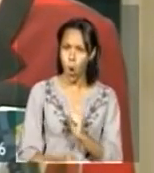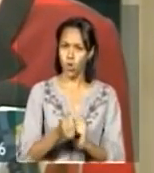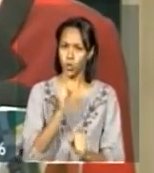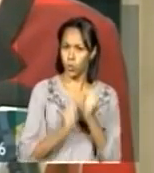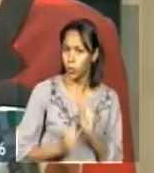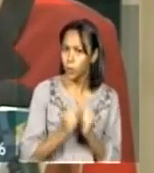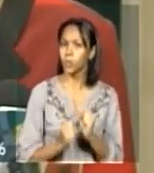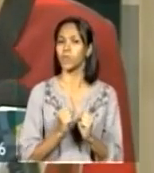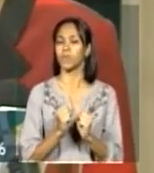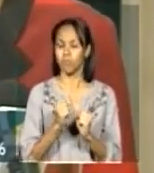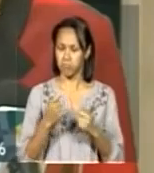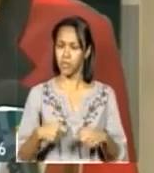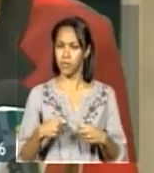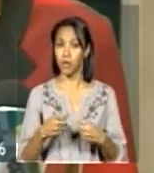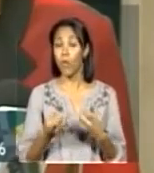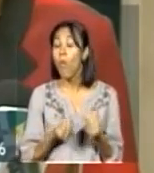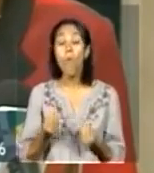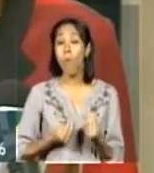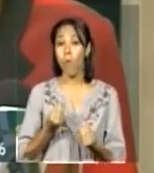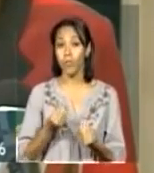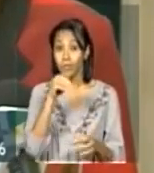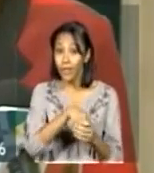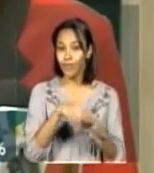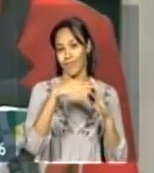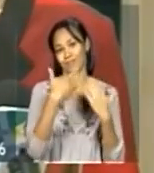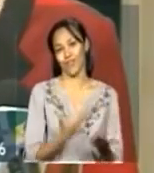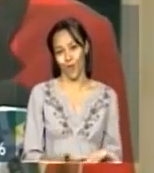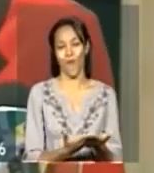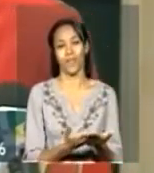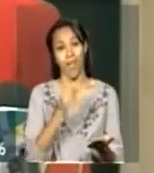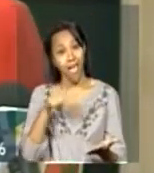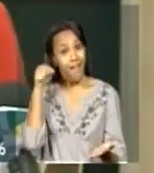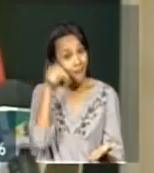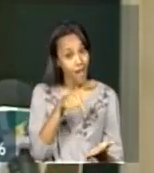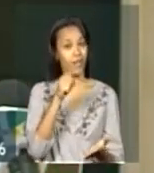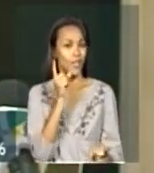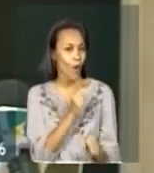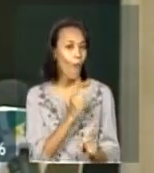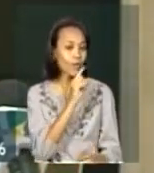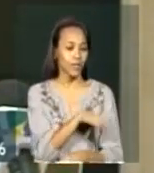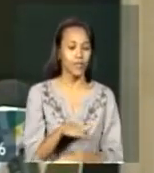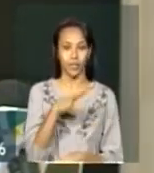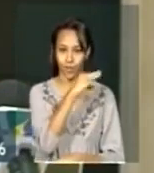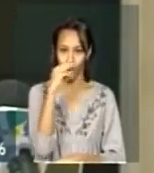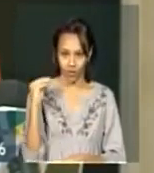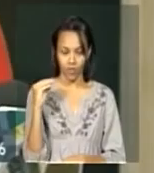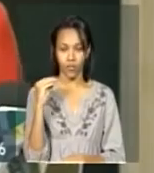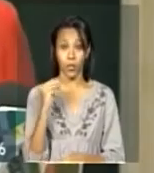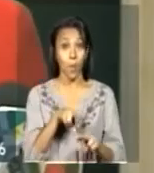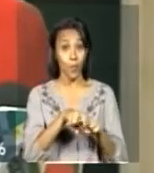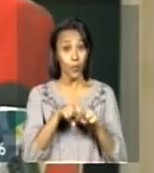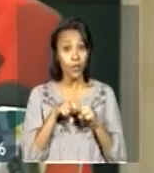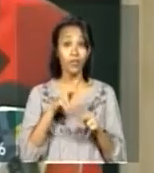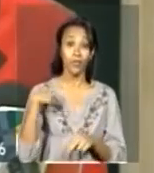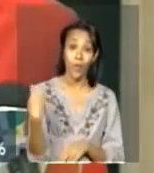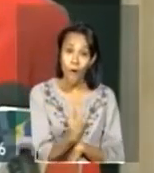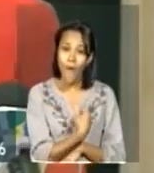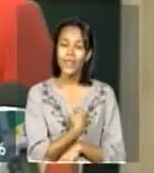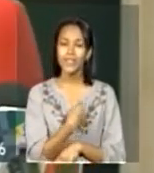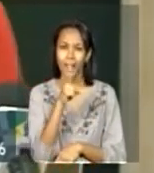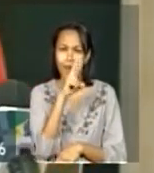nascedouro. Onde? Nas escolas. É onde estão as crianças e os adolescentes. Por isso nós fizemos